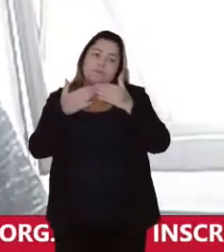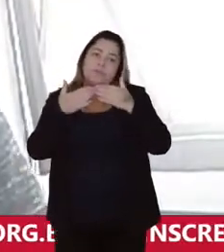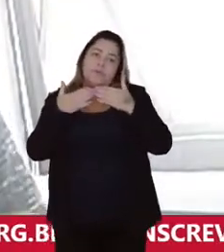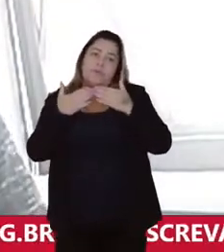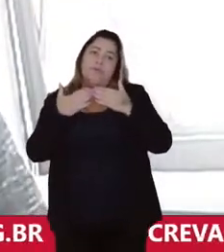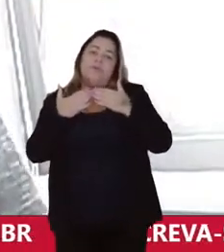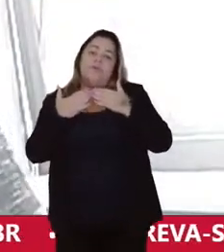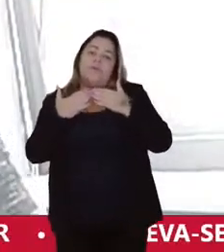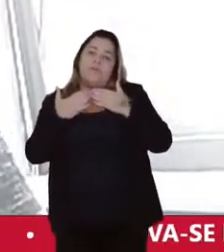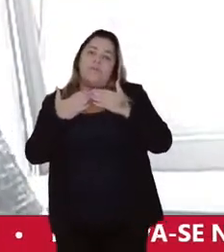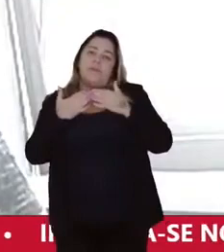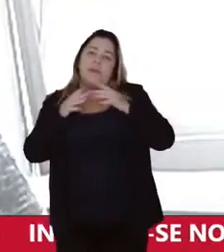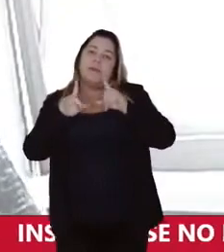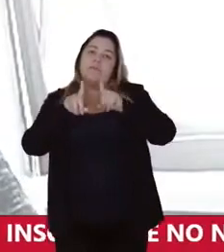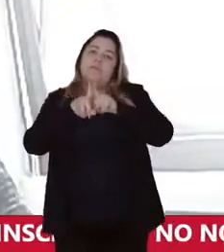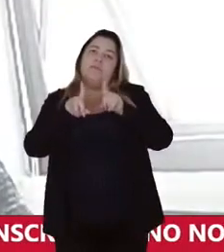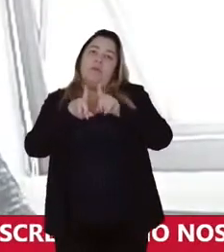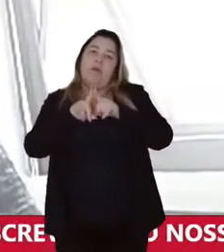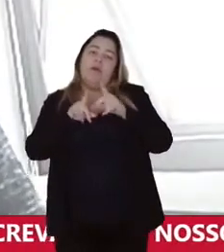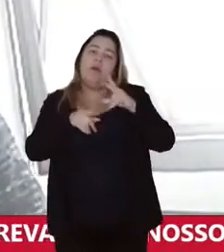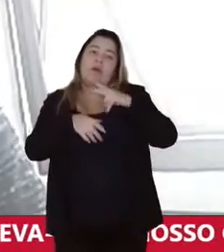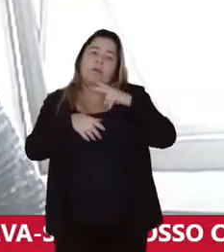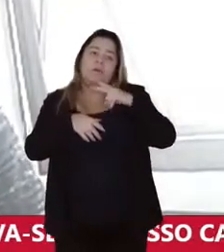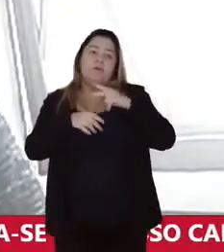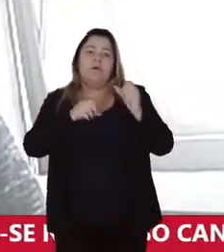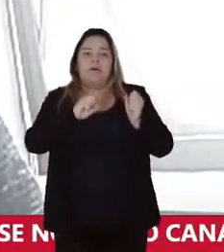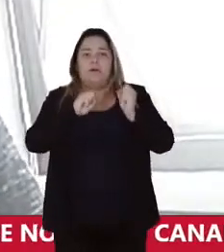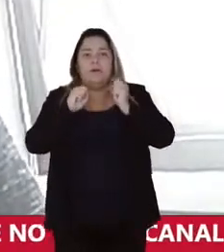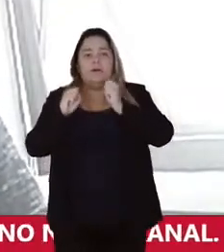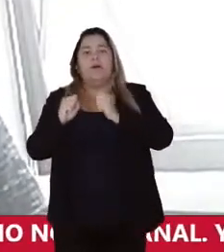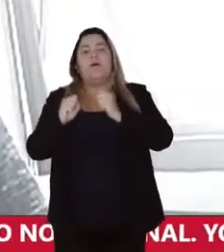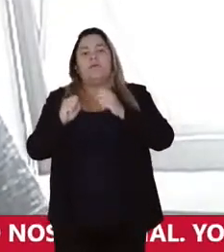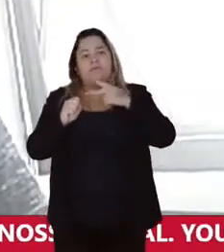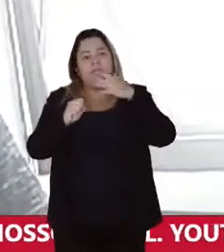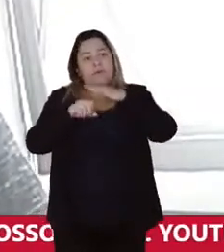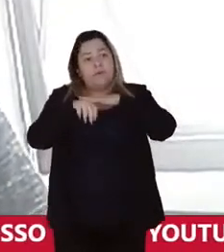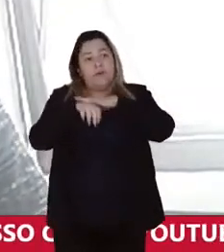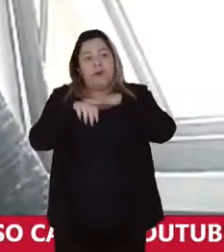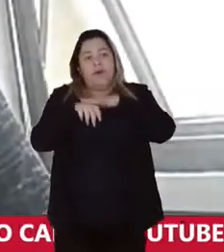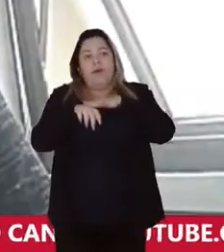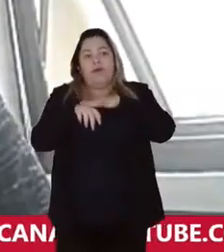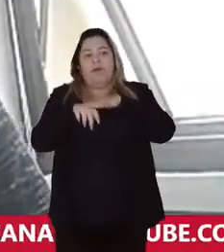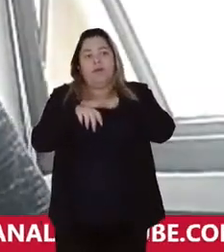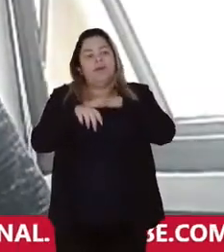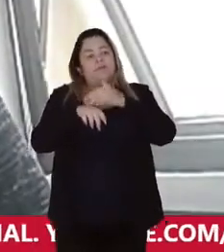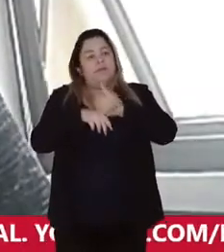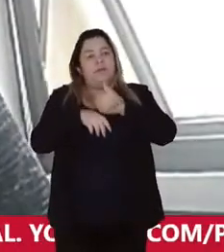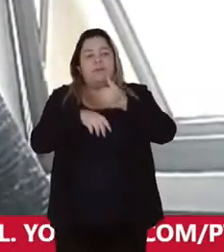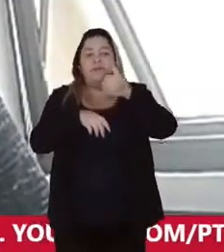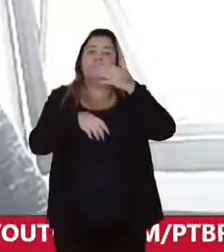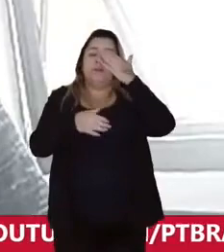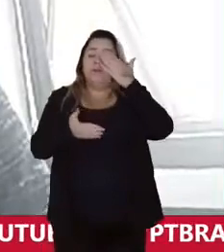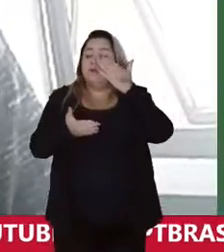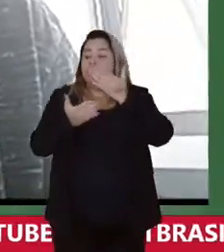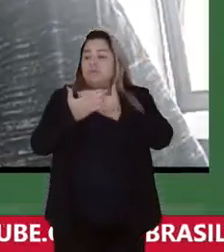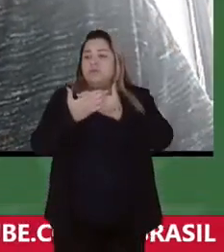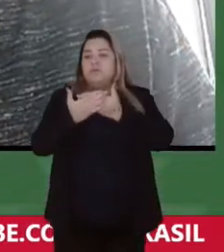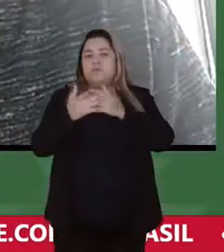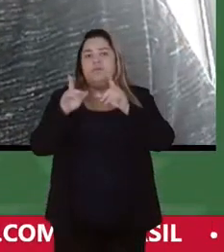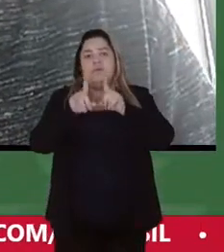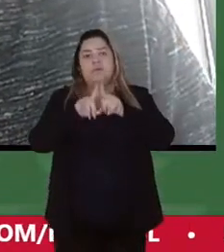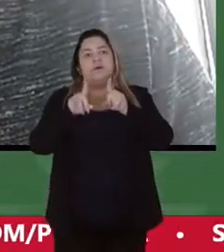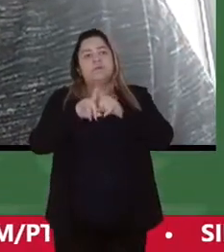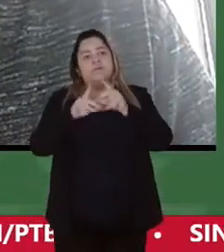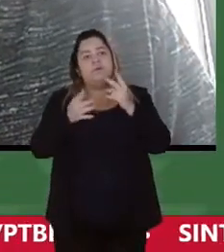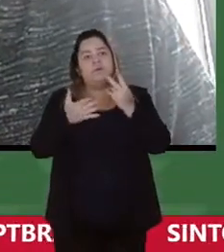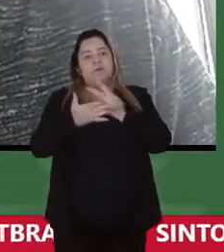eu lhe faço e, com certeza, pessoalmente, a gente pode tratar melhor sobre isso. Mas eu acredito que o que se coloca para nós